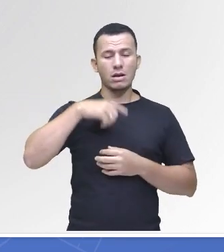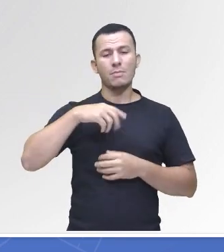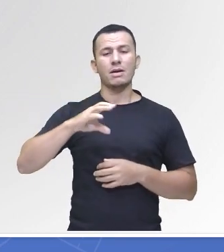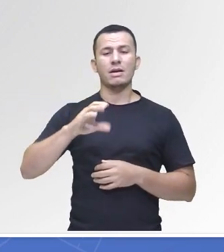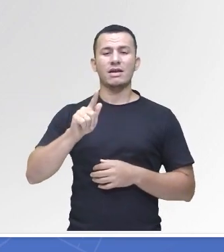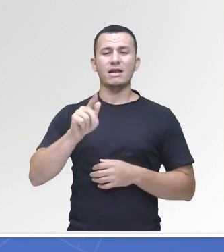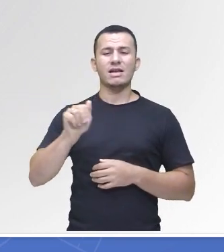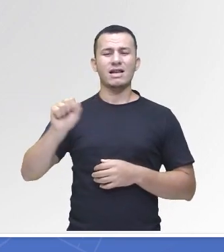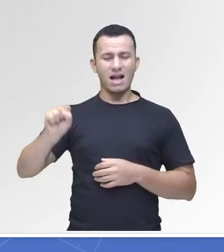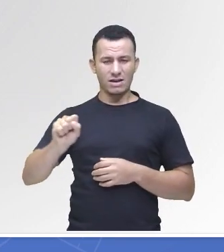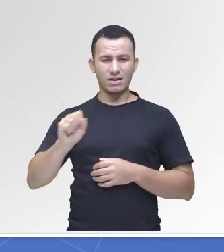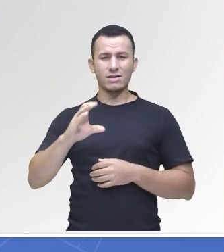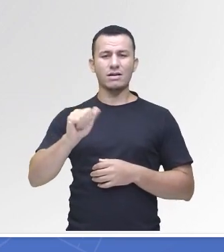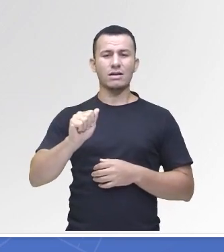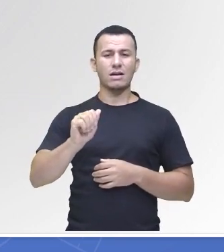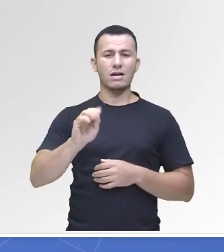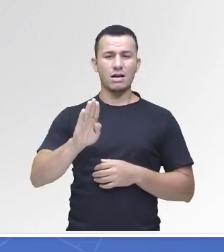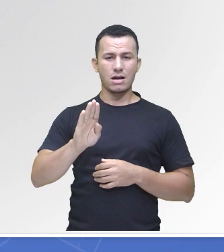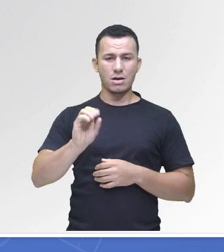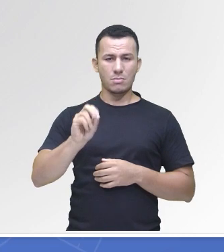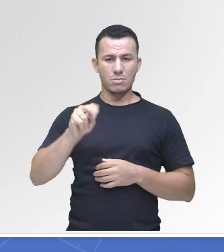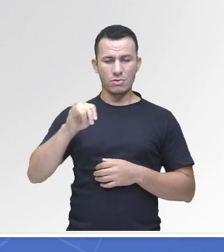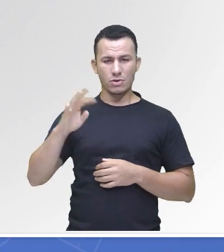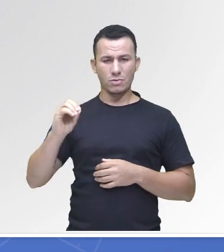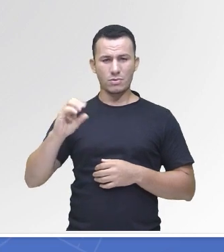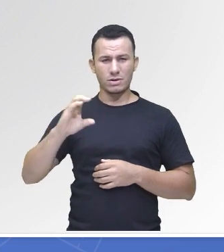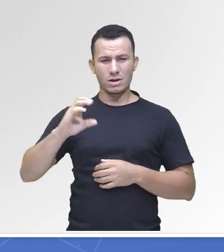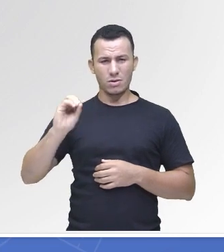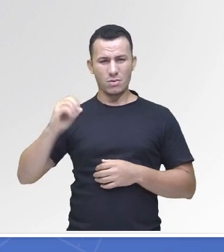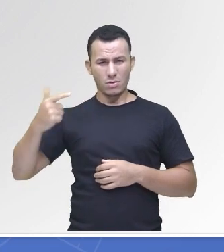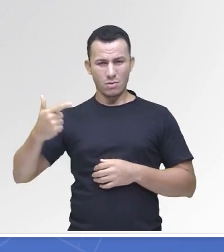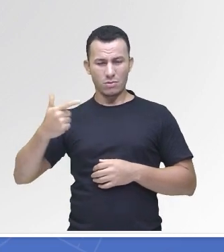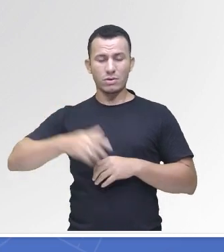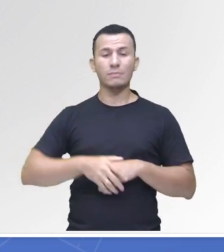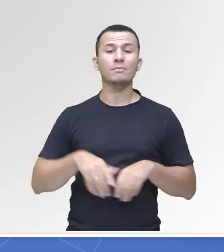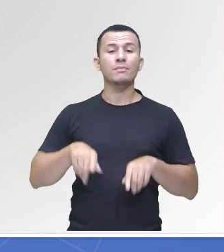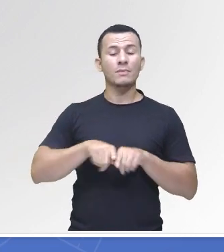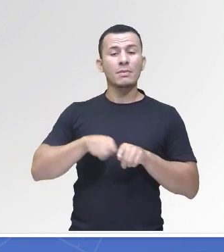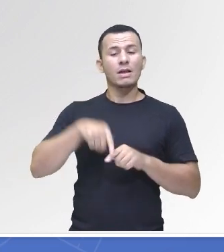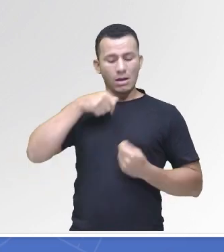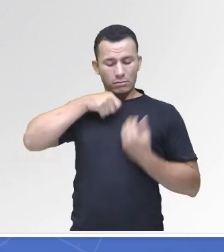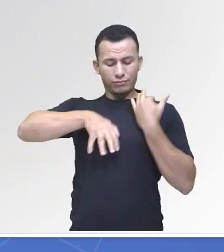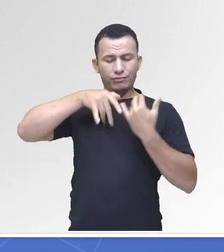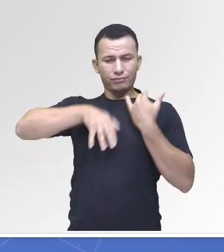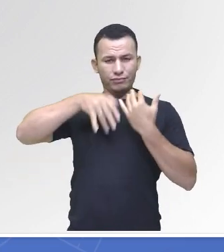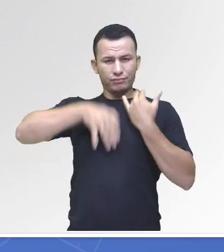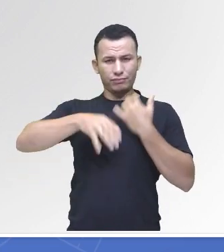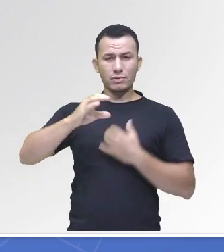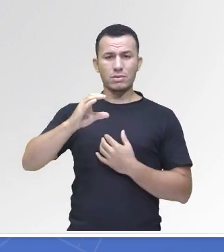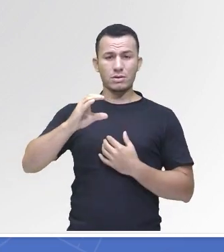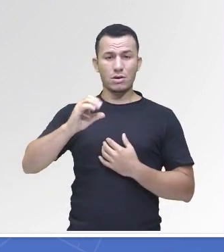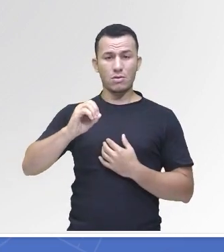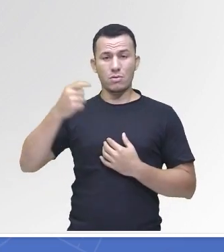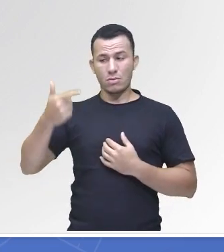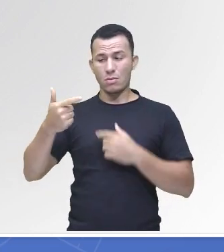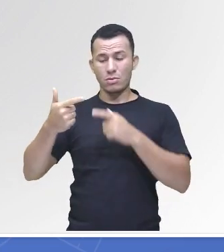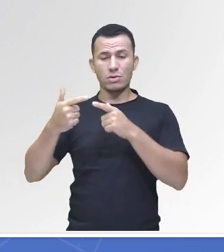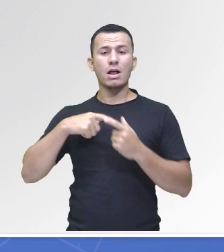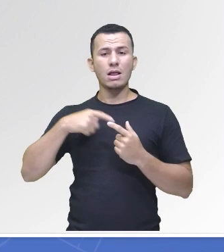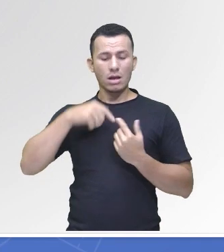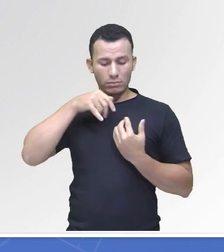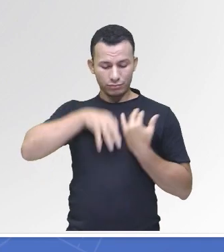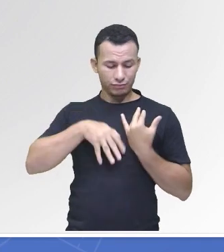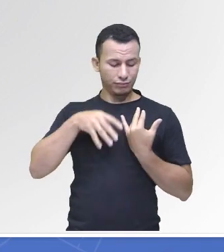carbônico. B, atuam transportando exclusivamente sangue rico em gás carbônico, né? A gente sabe que o gás carbônico ele é